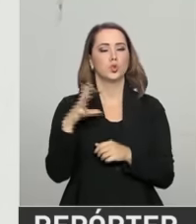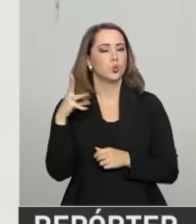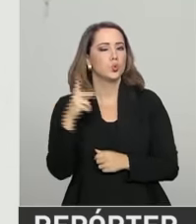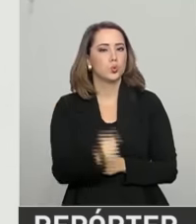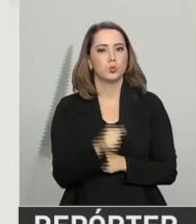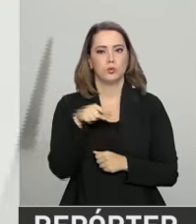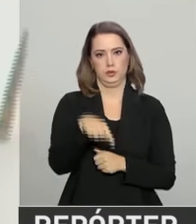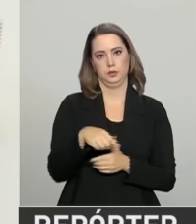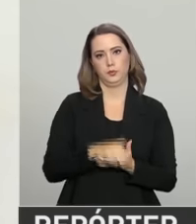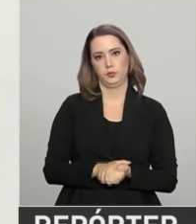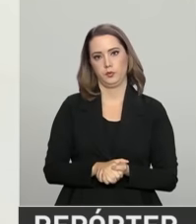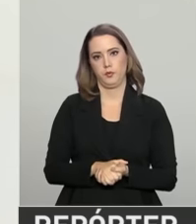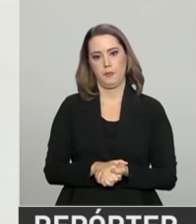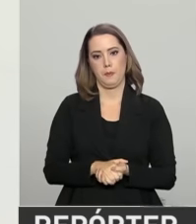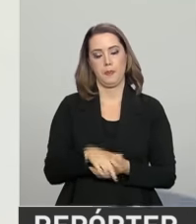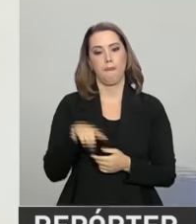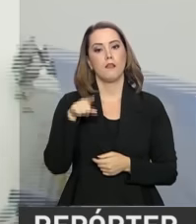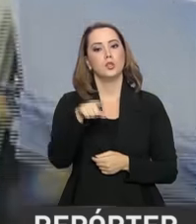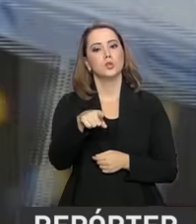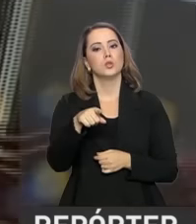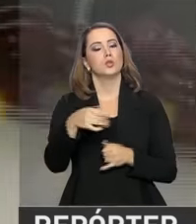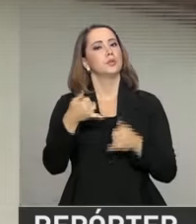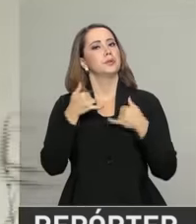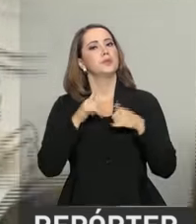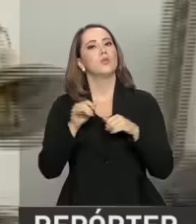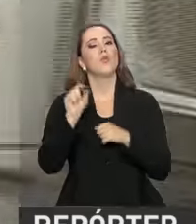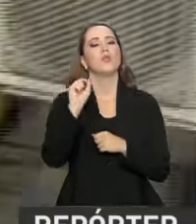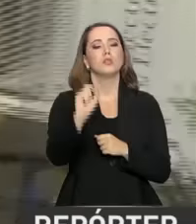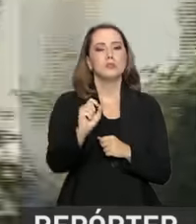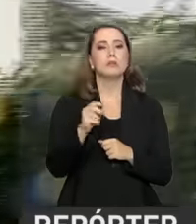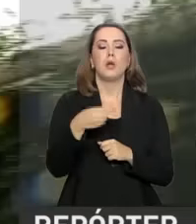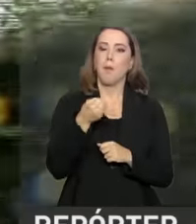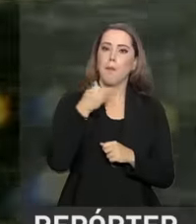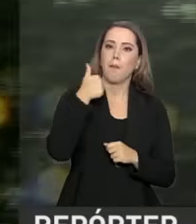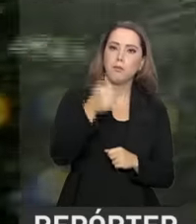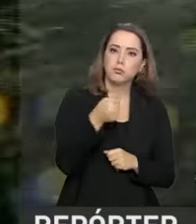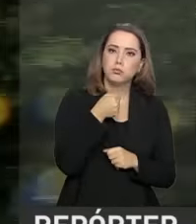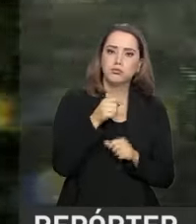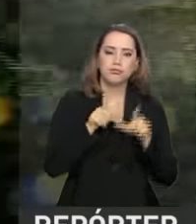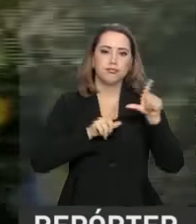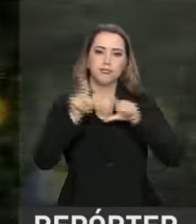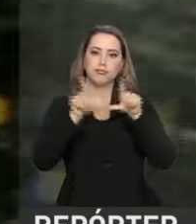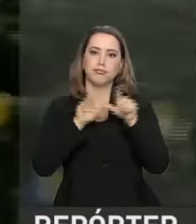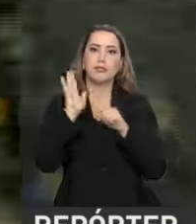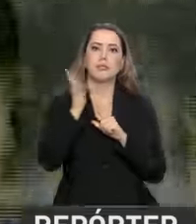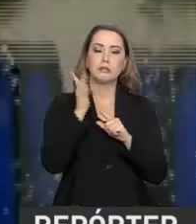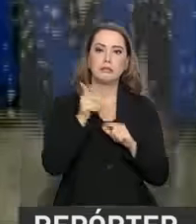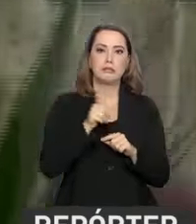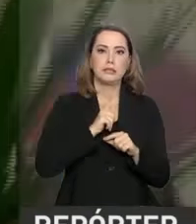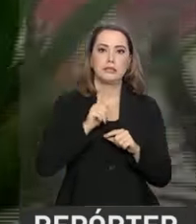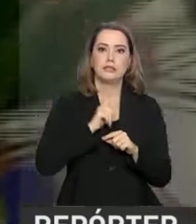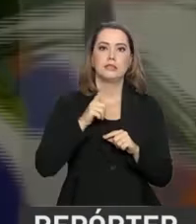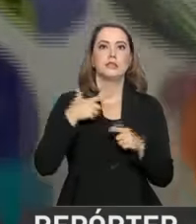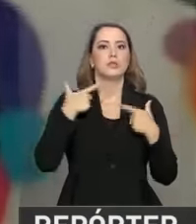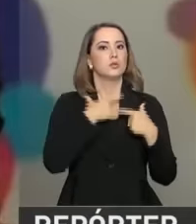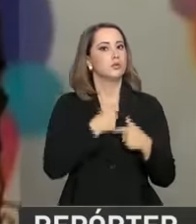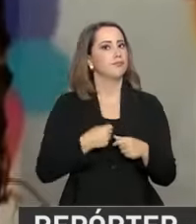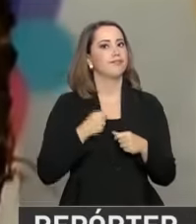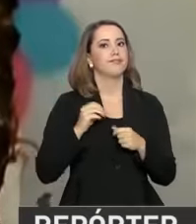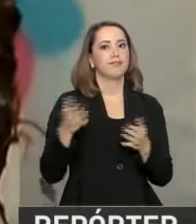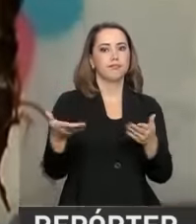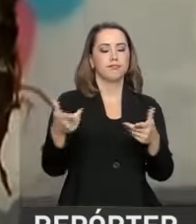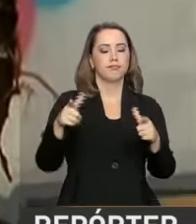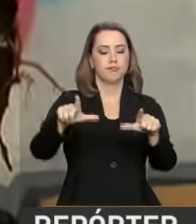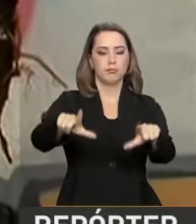aqui o foco na sustentabilidade gera publicidade positiva e o hostel já ganhou vários prêmios por causa da boa avaliação